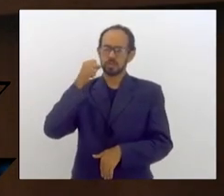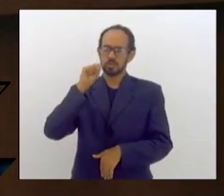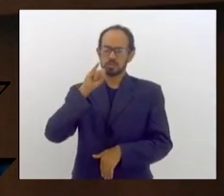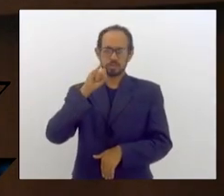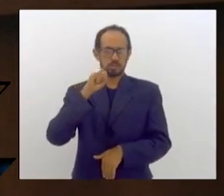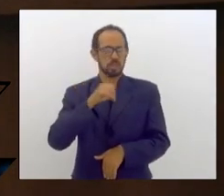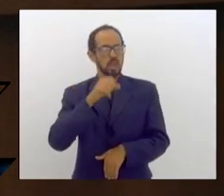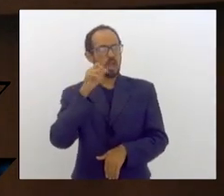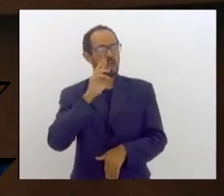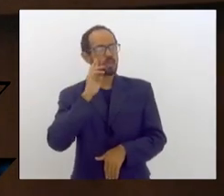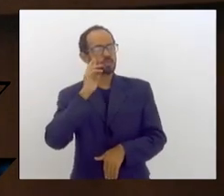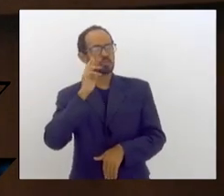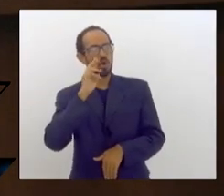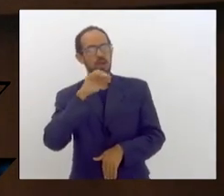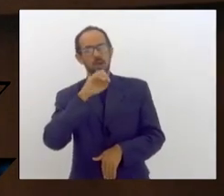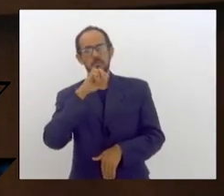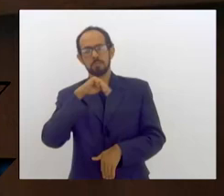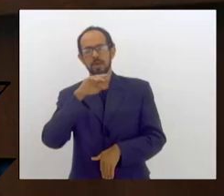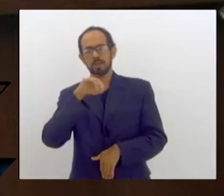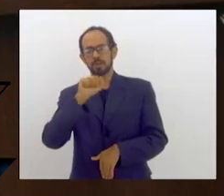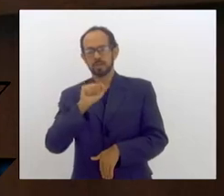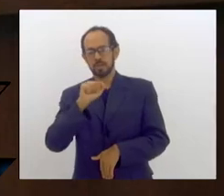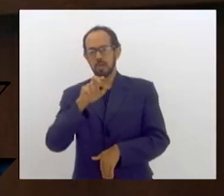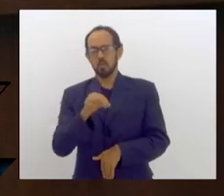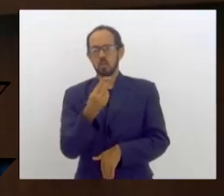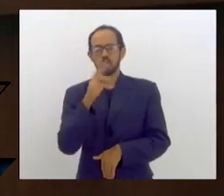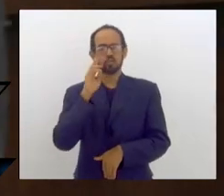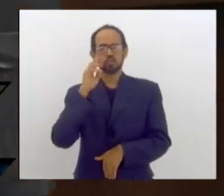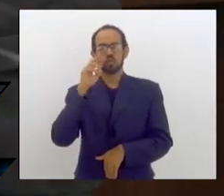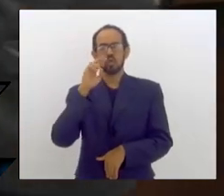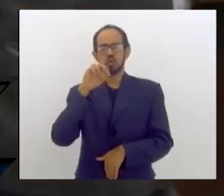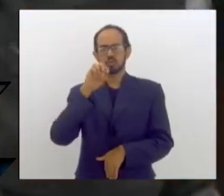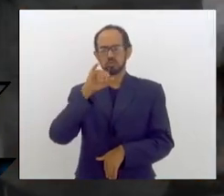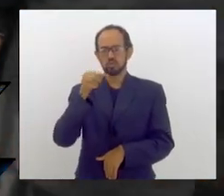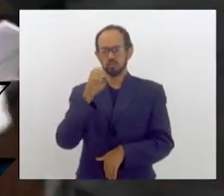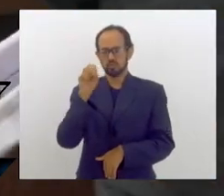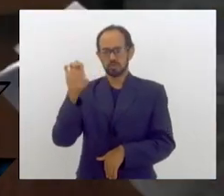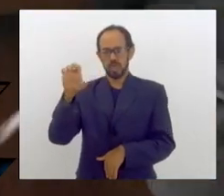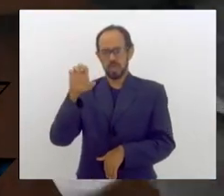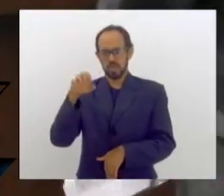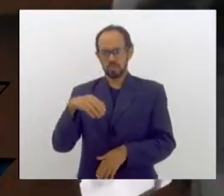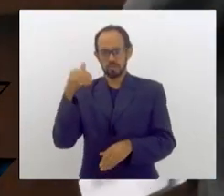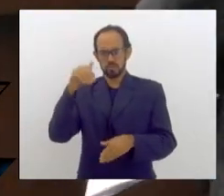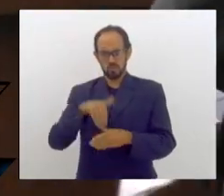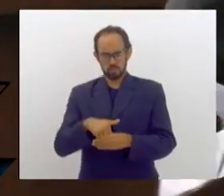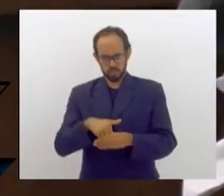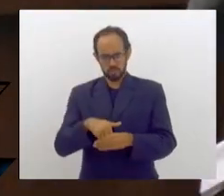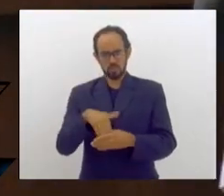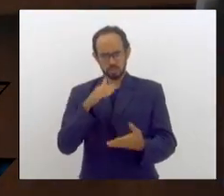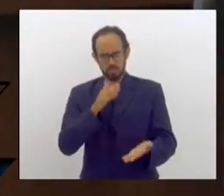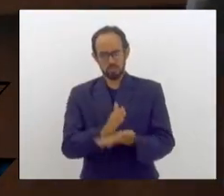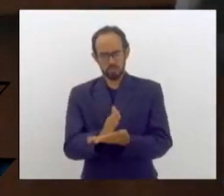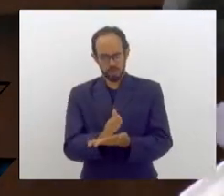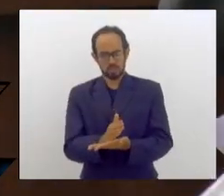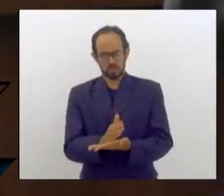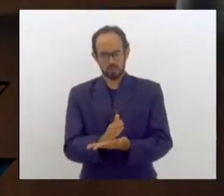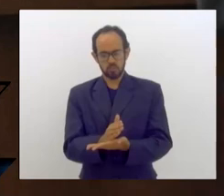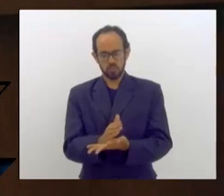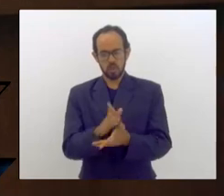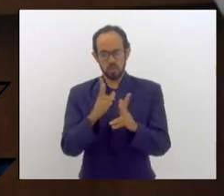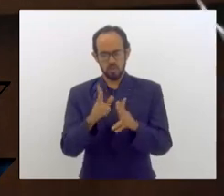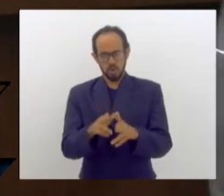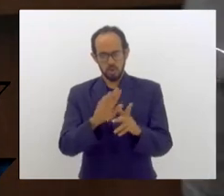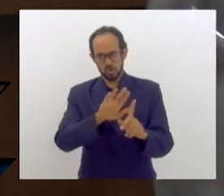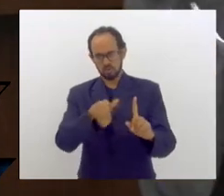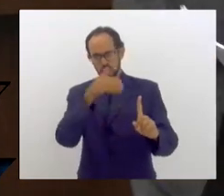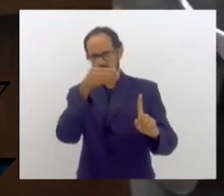seu José estivessem aqui votando a matéria numa democracia plena, que elas aprovariam essa